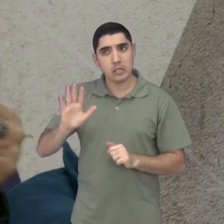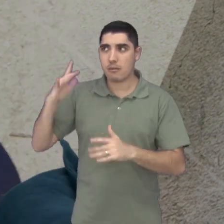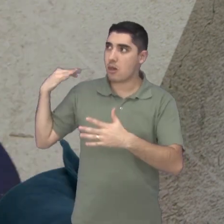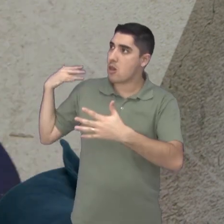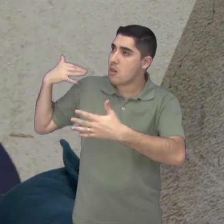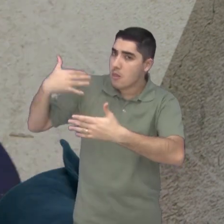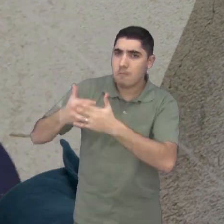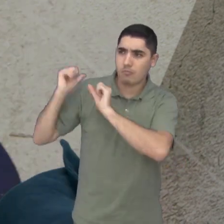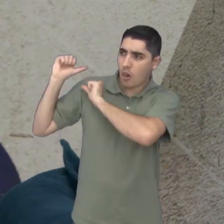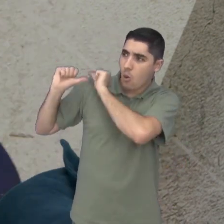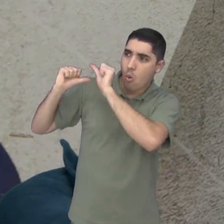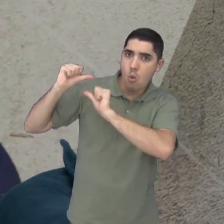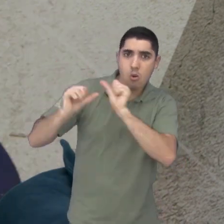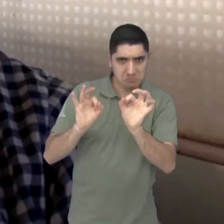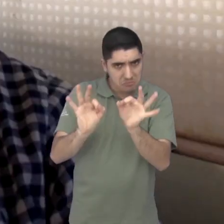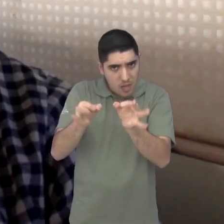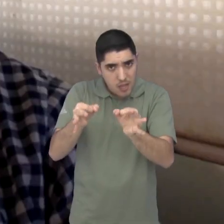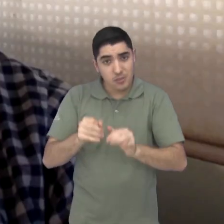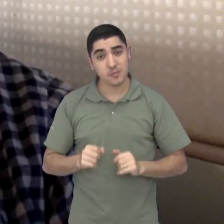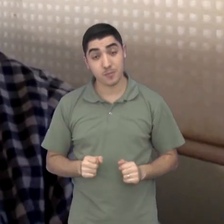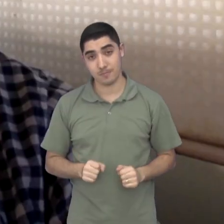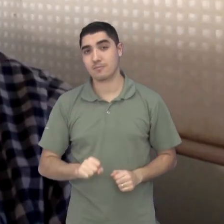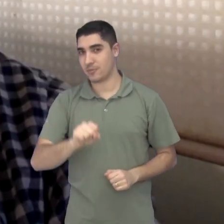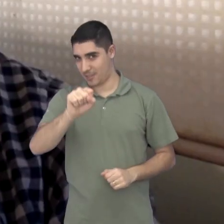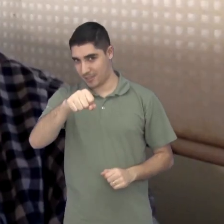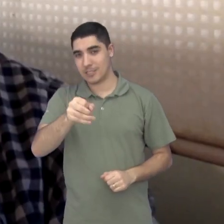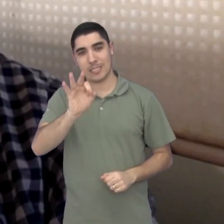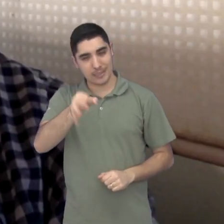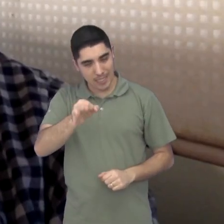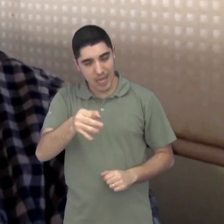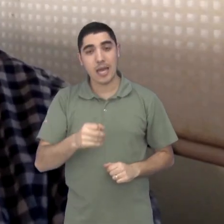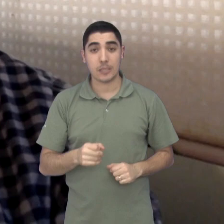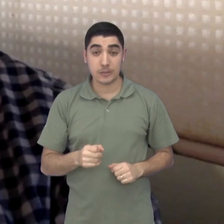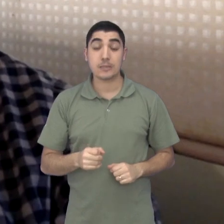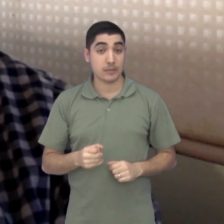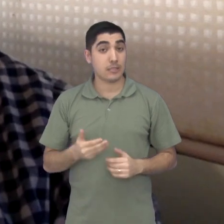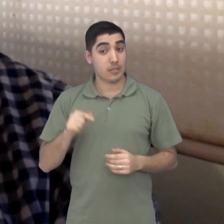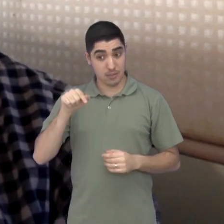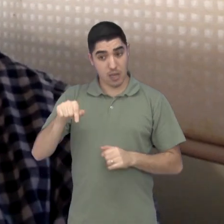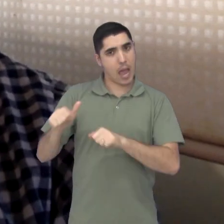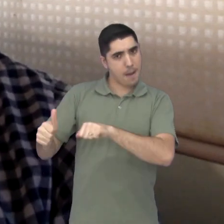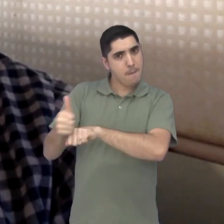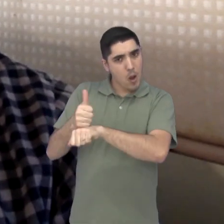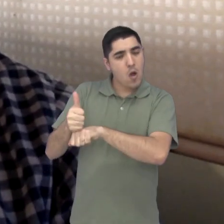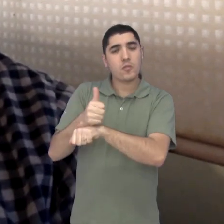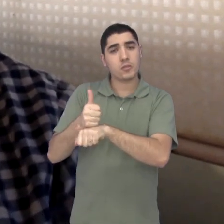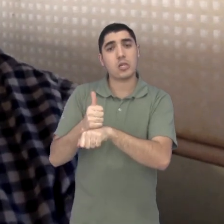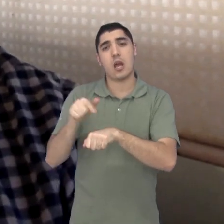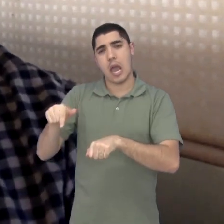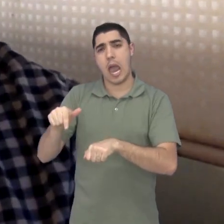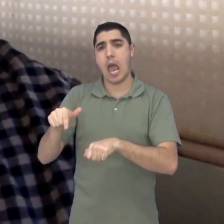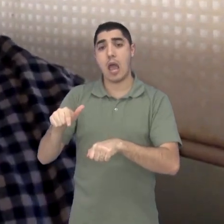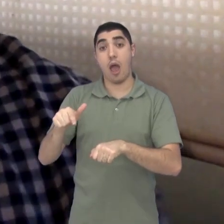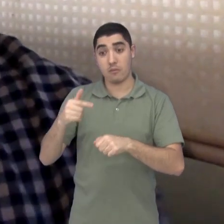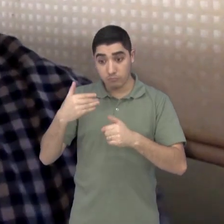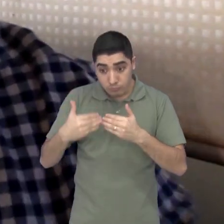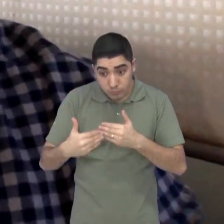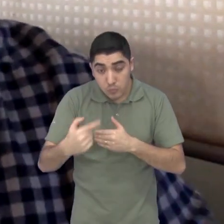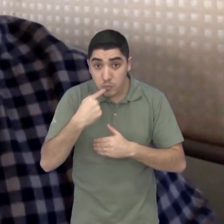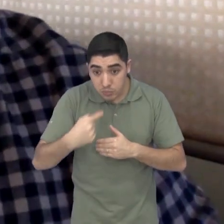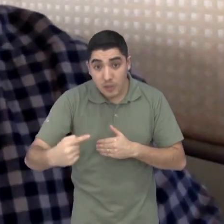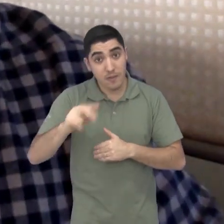mudou muito, é isso mesmo? É isso mesmo. Essa profissão vai fazer 100